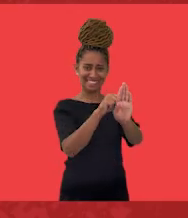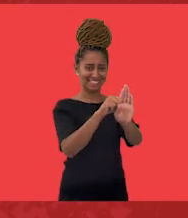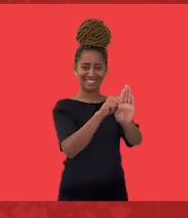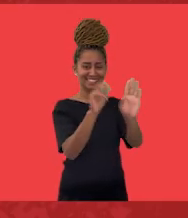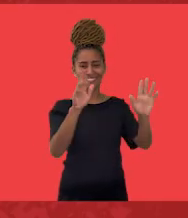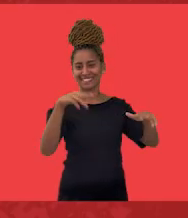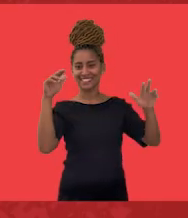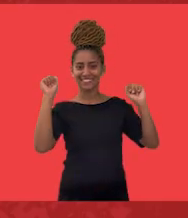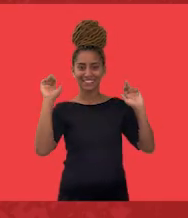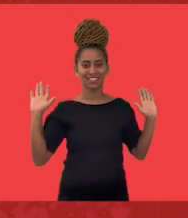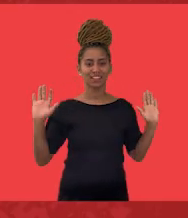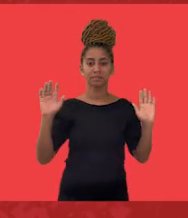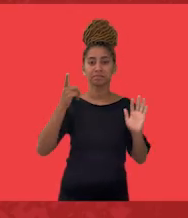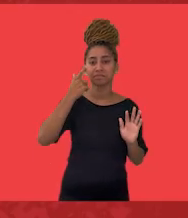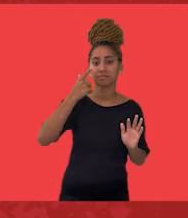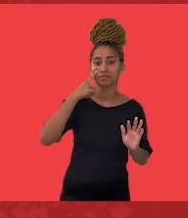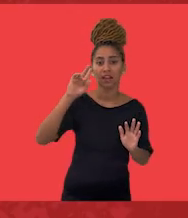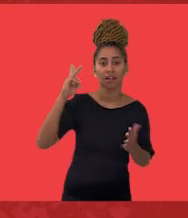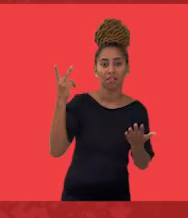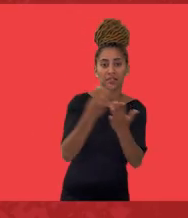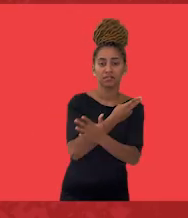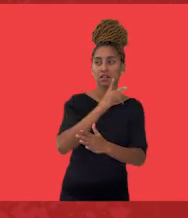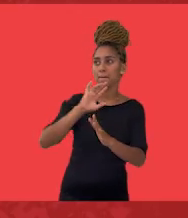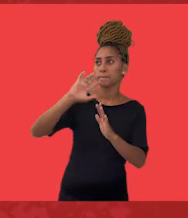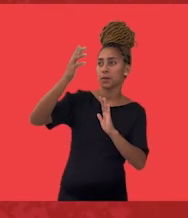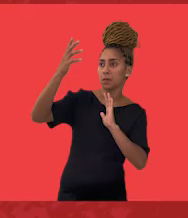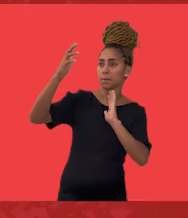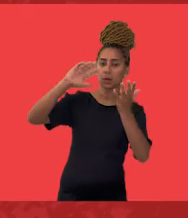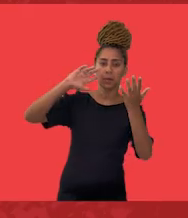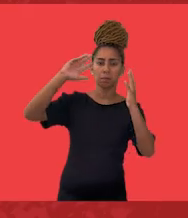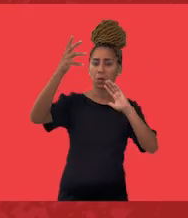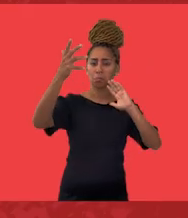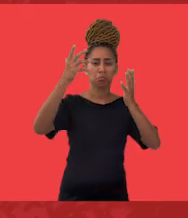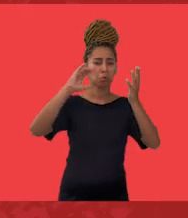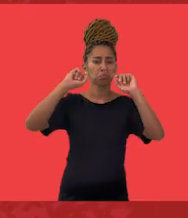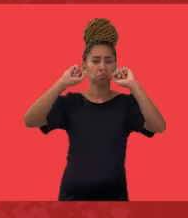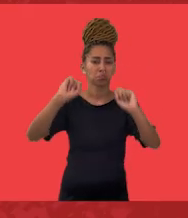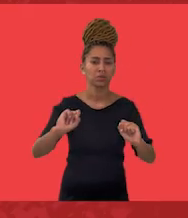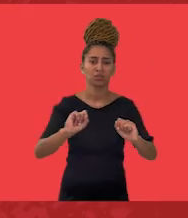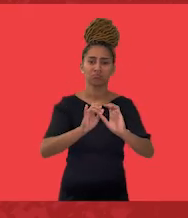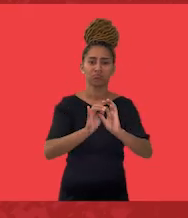ri, enquanto a chuva borra a cidade.